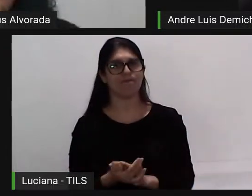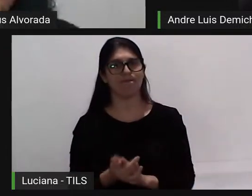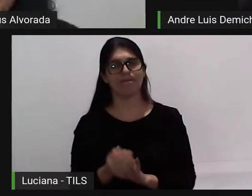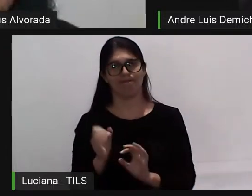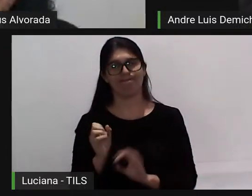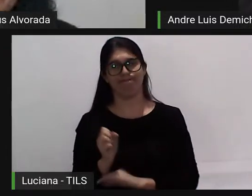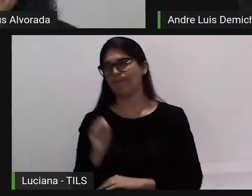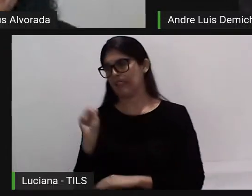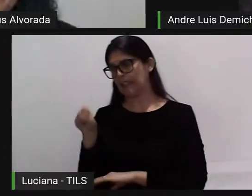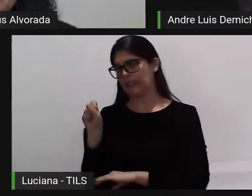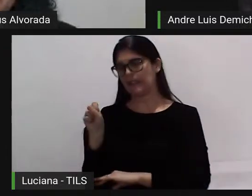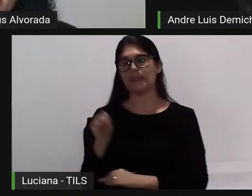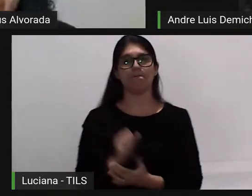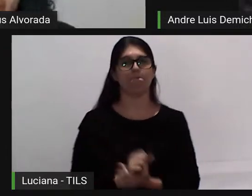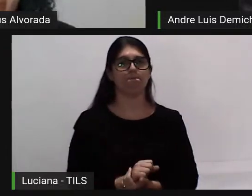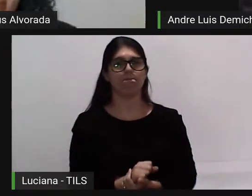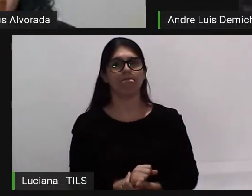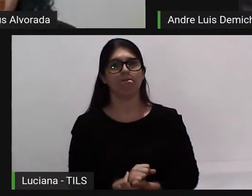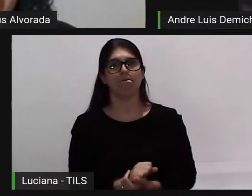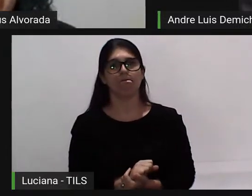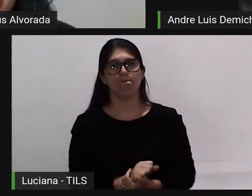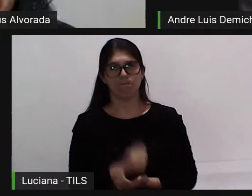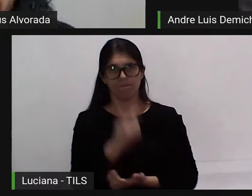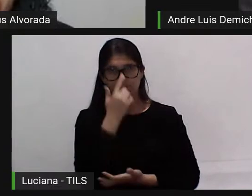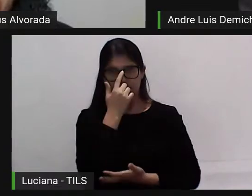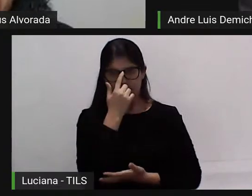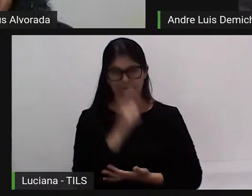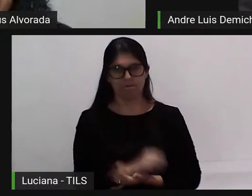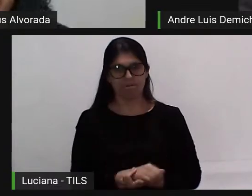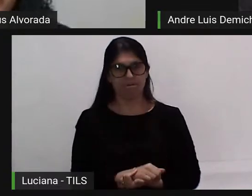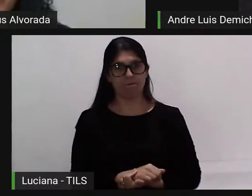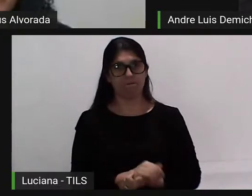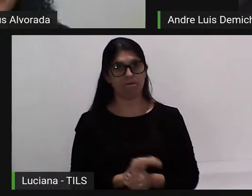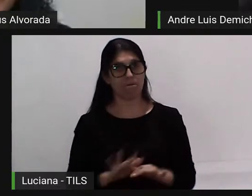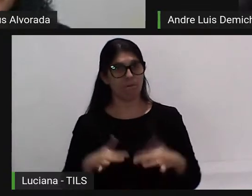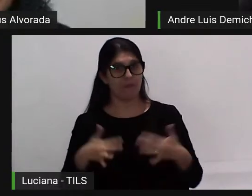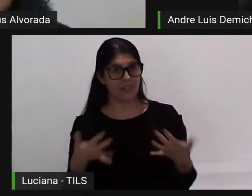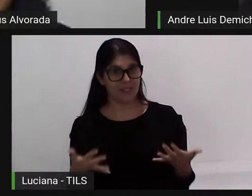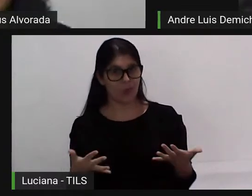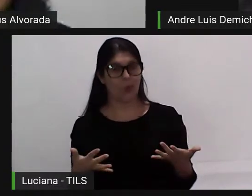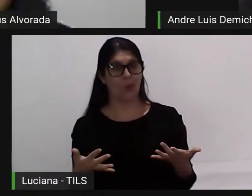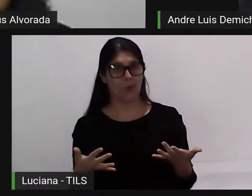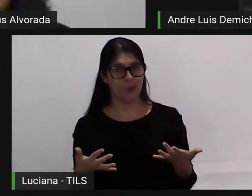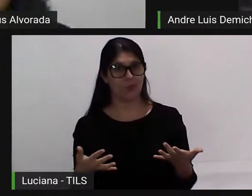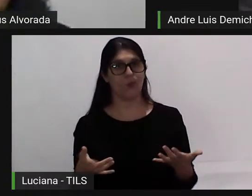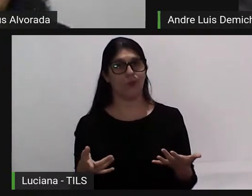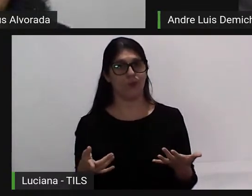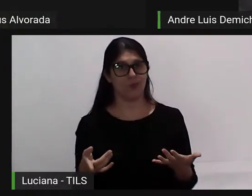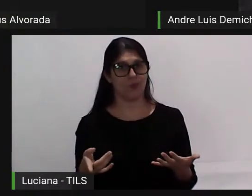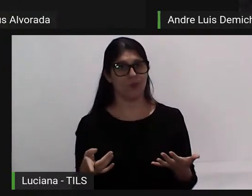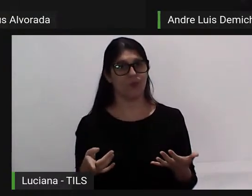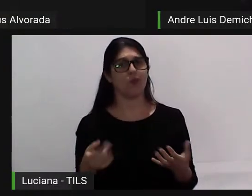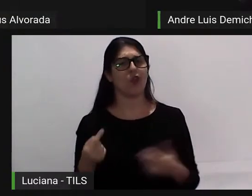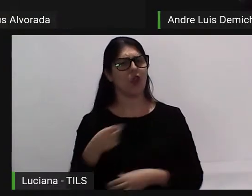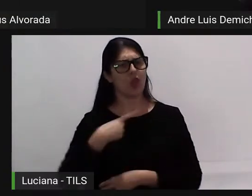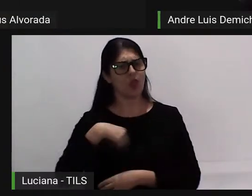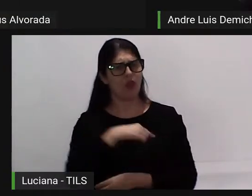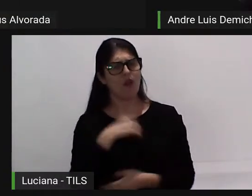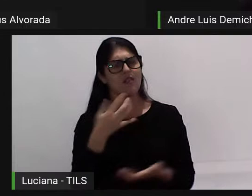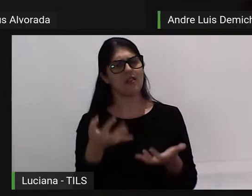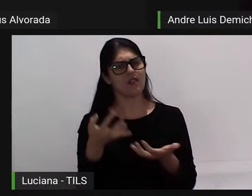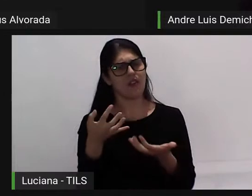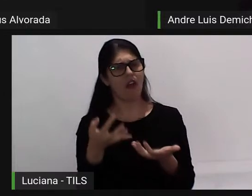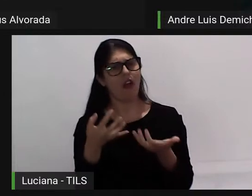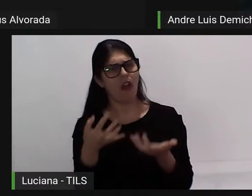Certamente. É, certamente, né? Não, eu entendo, nós também temos essa vontade, tá?